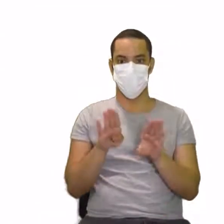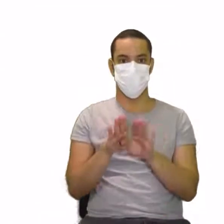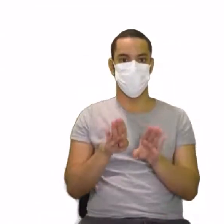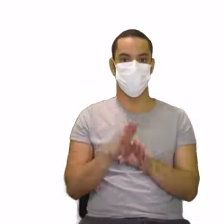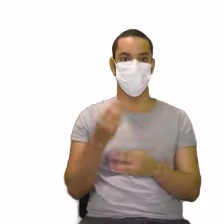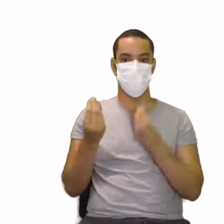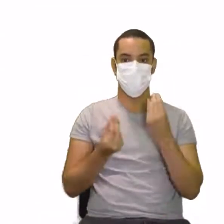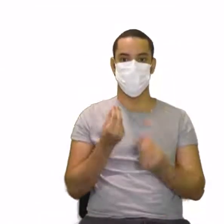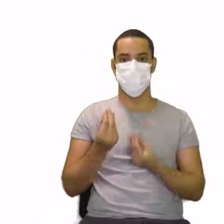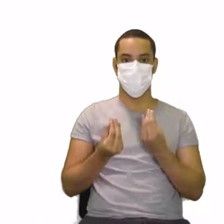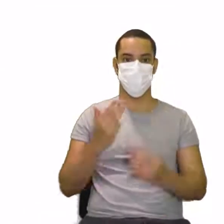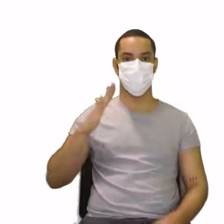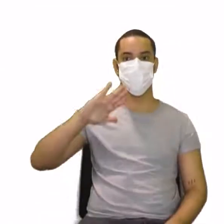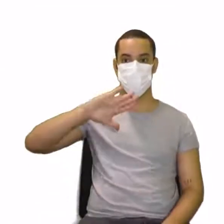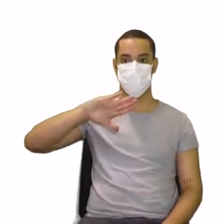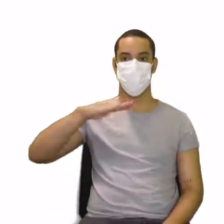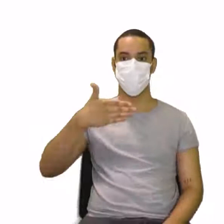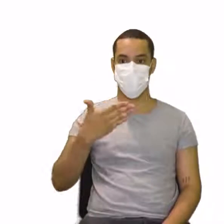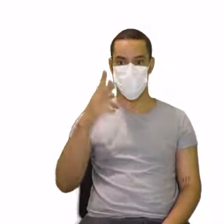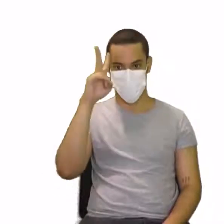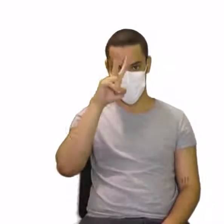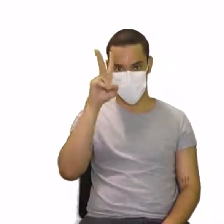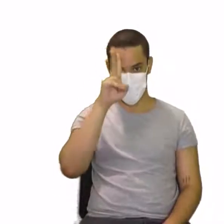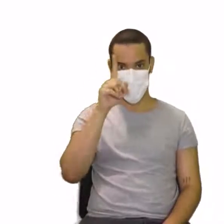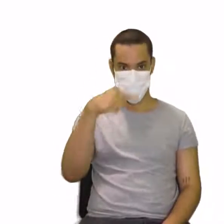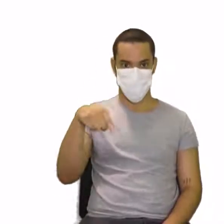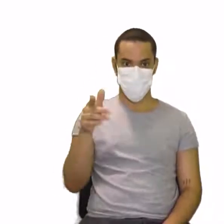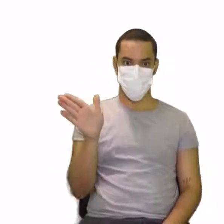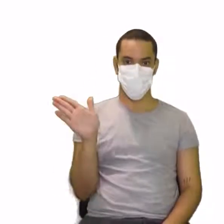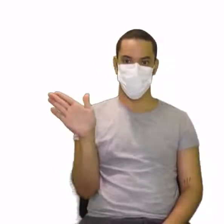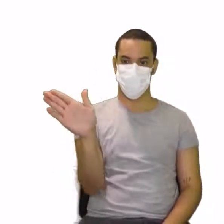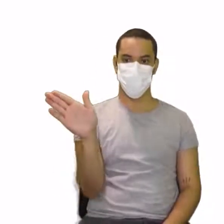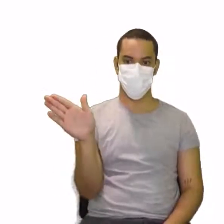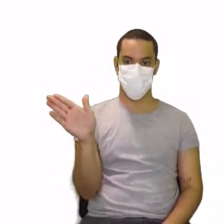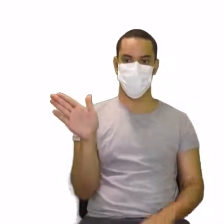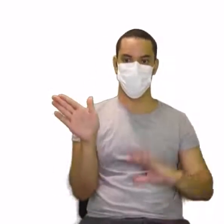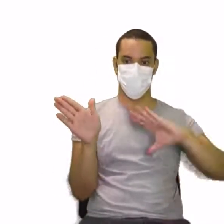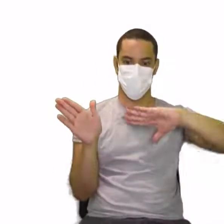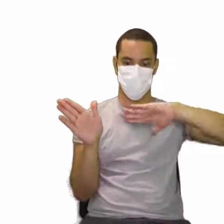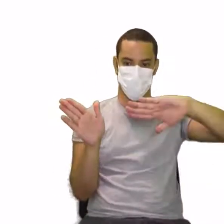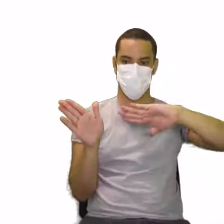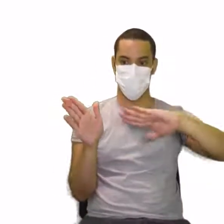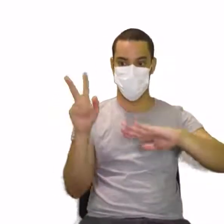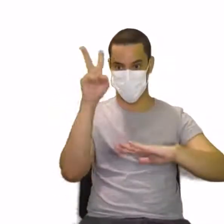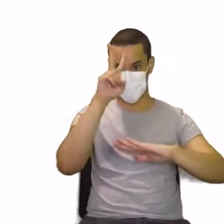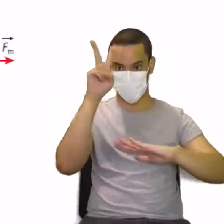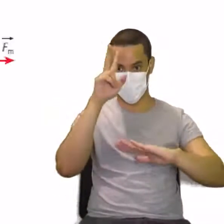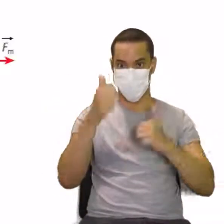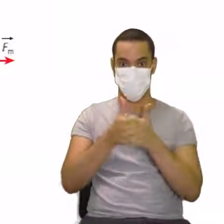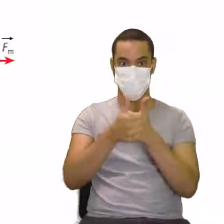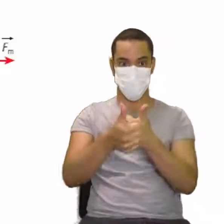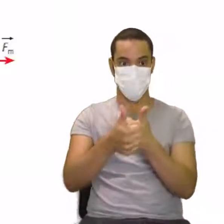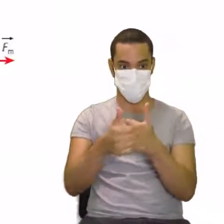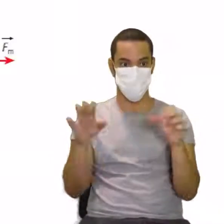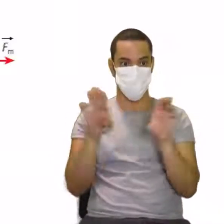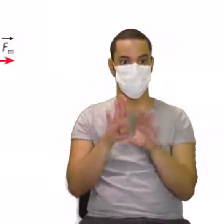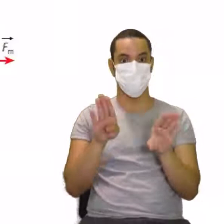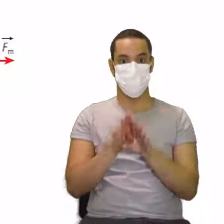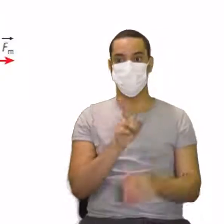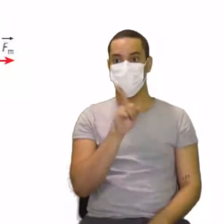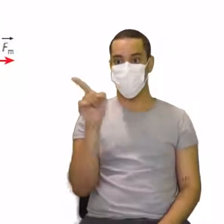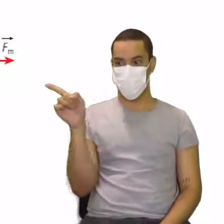os direcionamentos da corrente e do campo e nós podemos ver que eles são perpendiculares, tá bom? E nessa outra figura